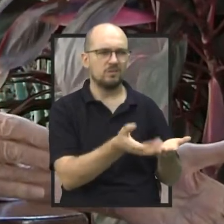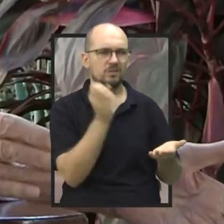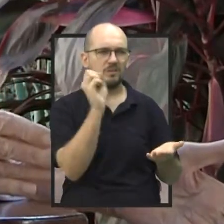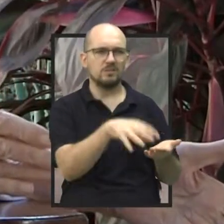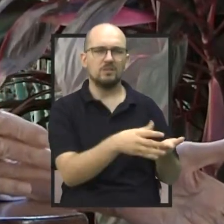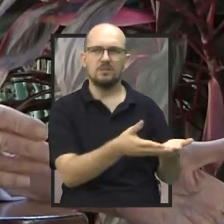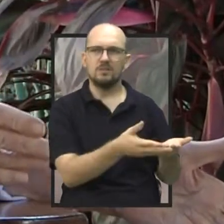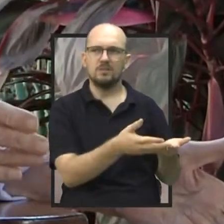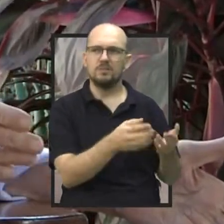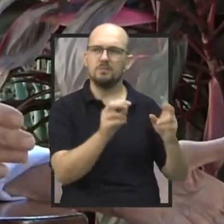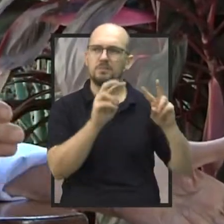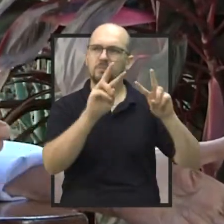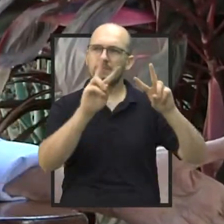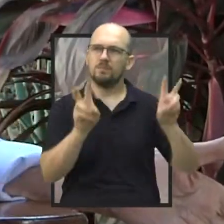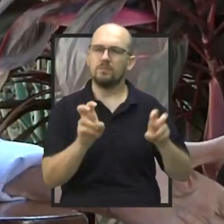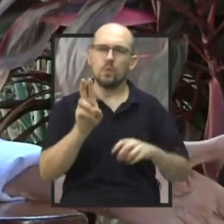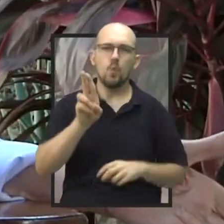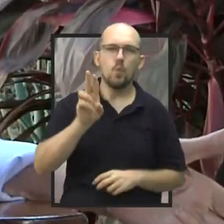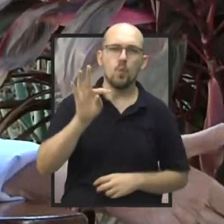no título Utopia,